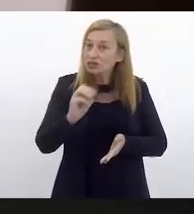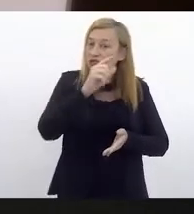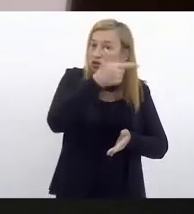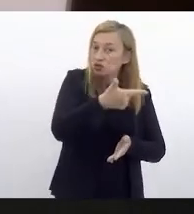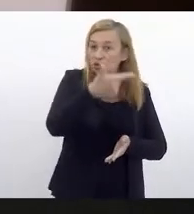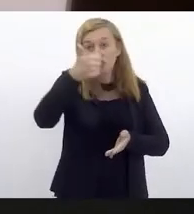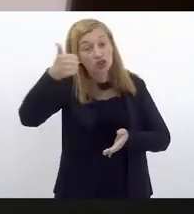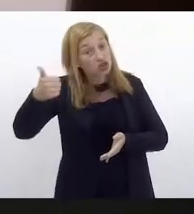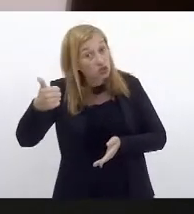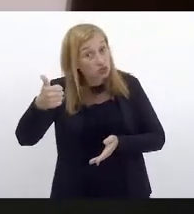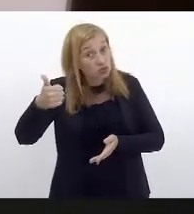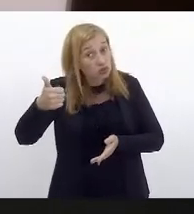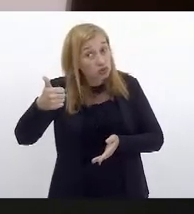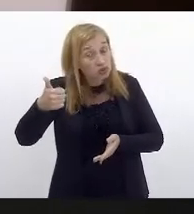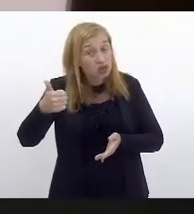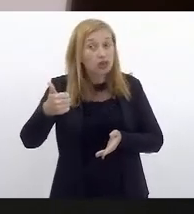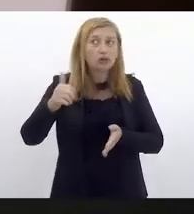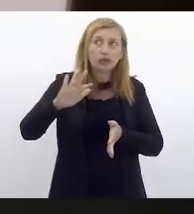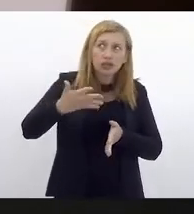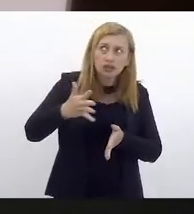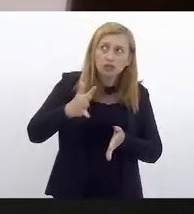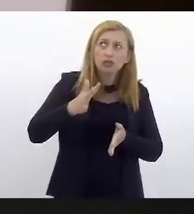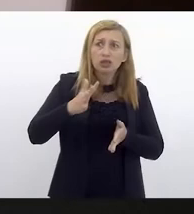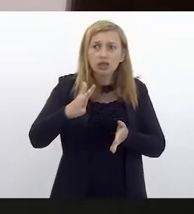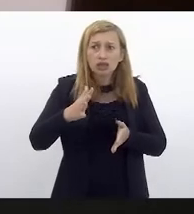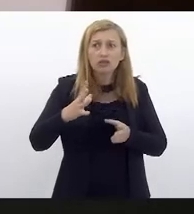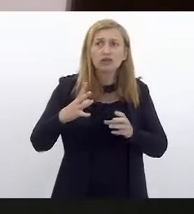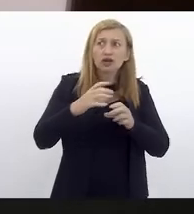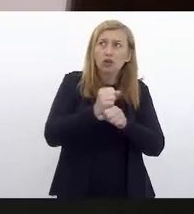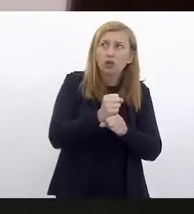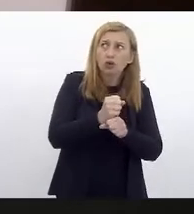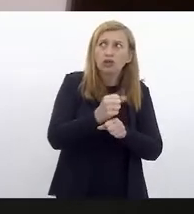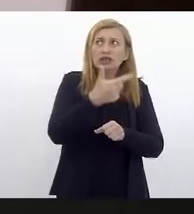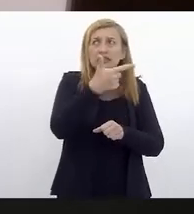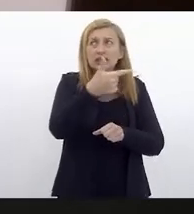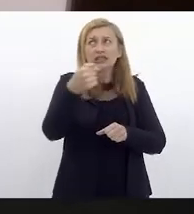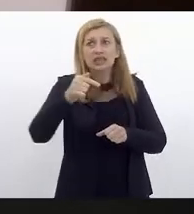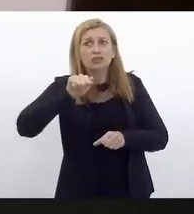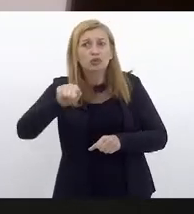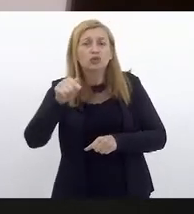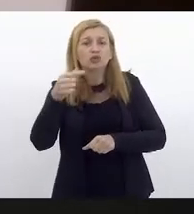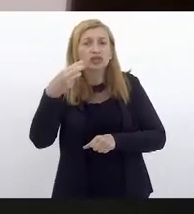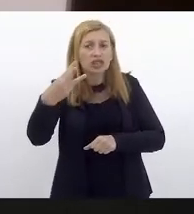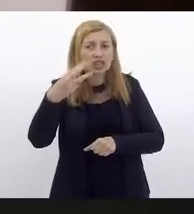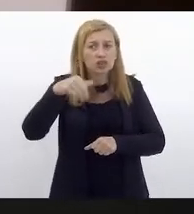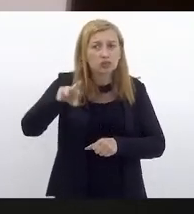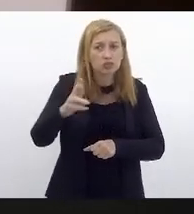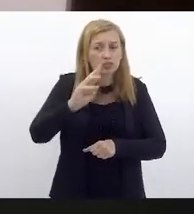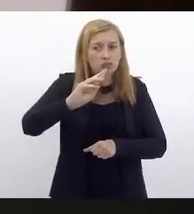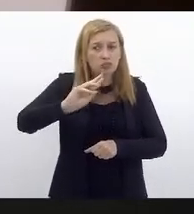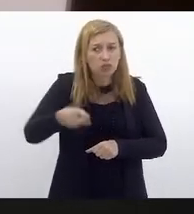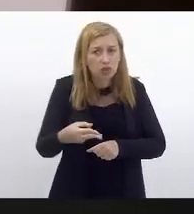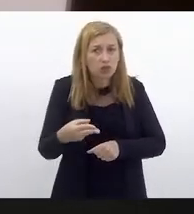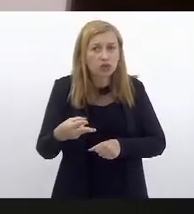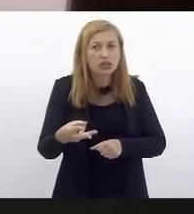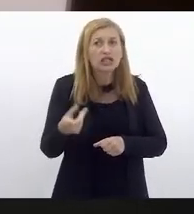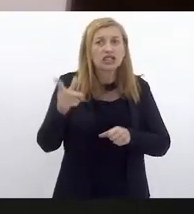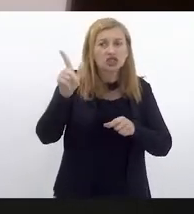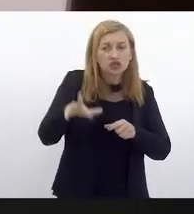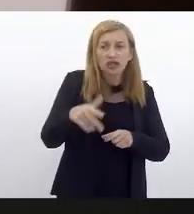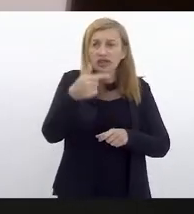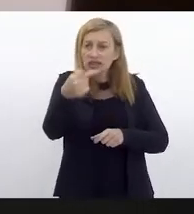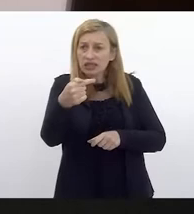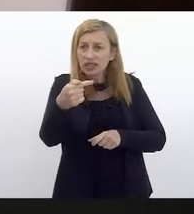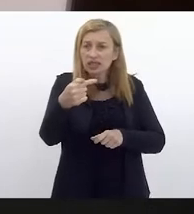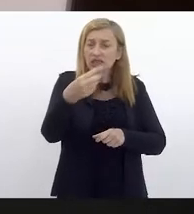2021, devemos arrecadar, só para fazer a conta redonda, 17,3 bilhões. Diferença 7.